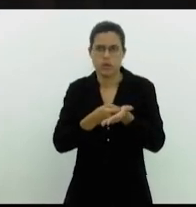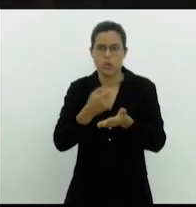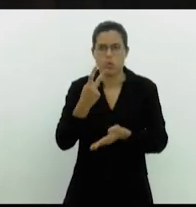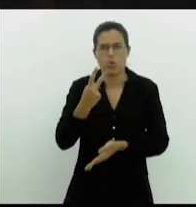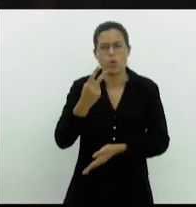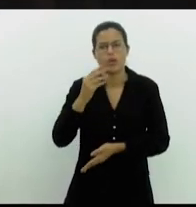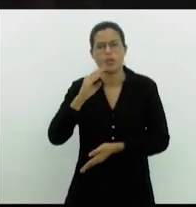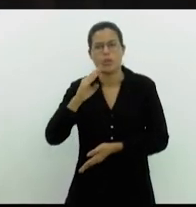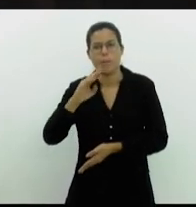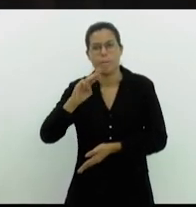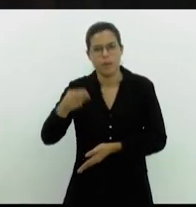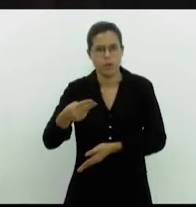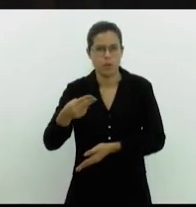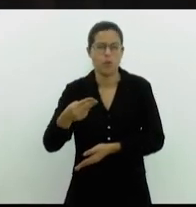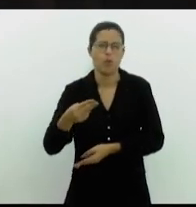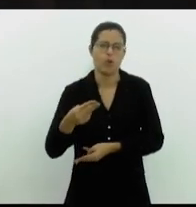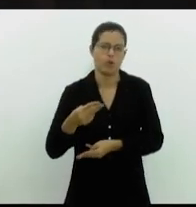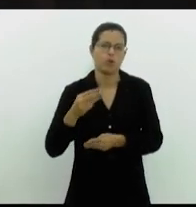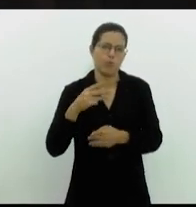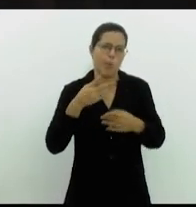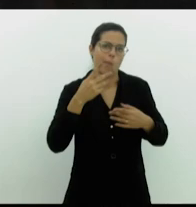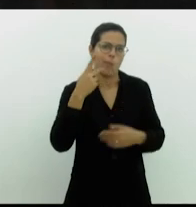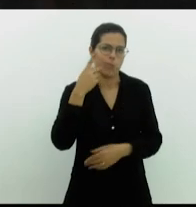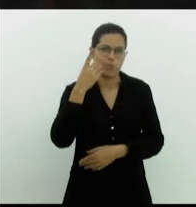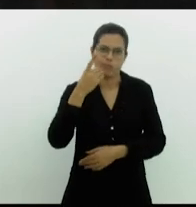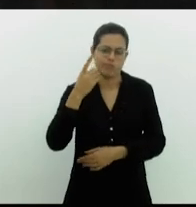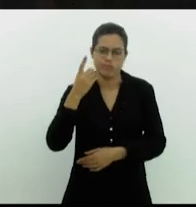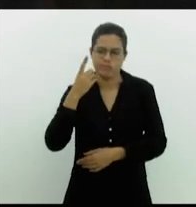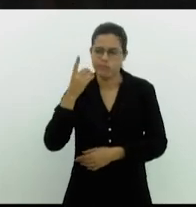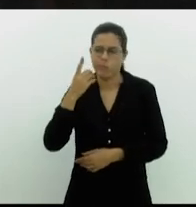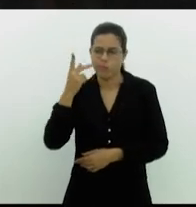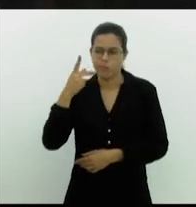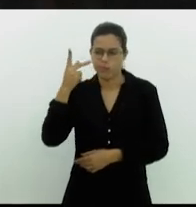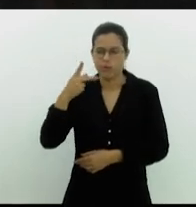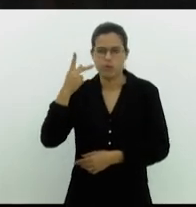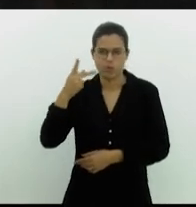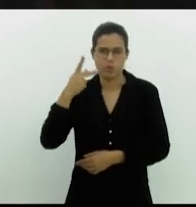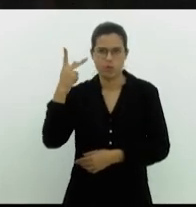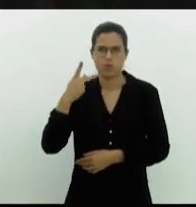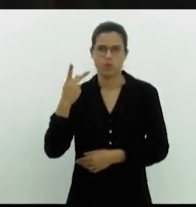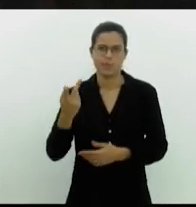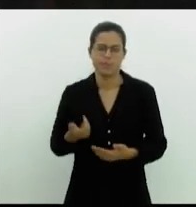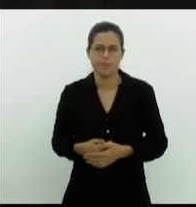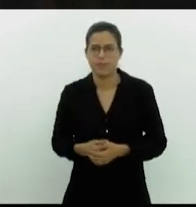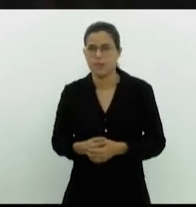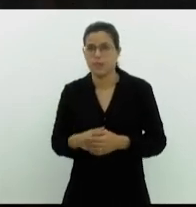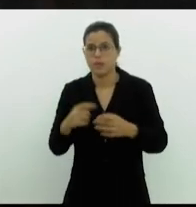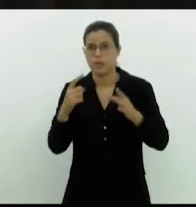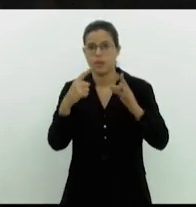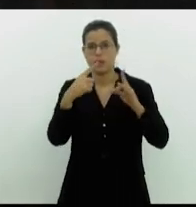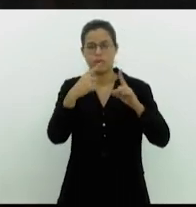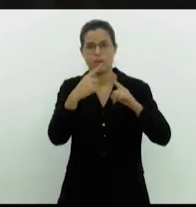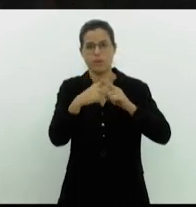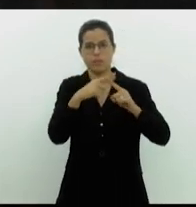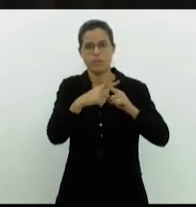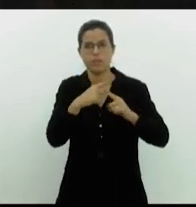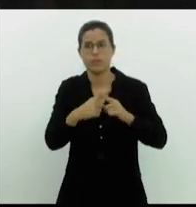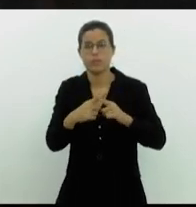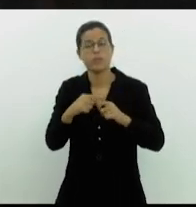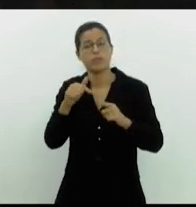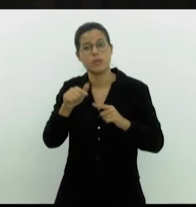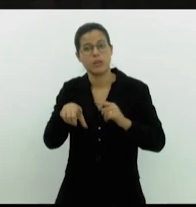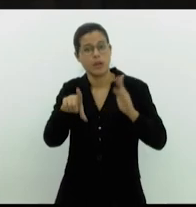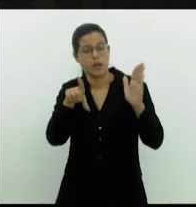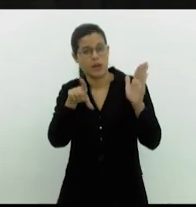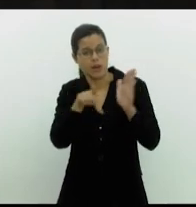por parlamentar, aproximadamente. Porque parte delas, se legalmente